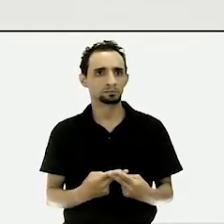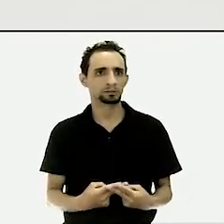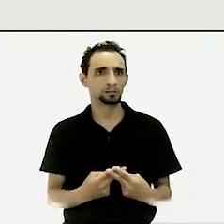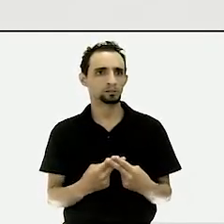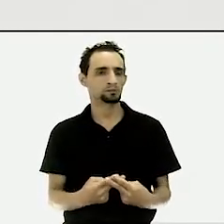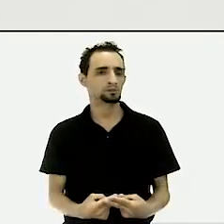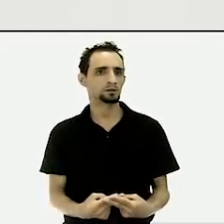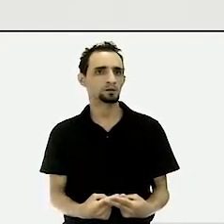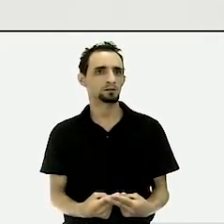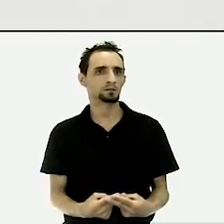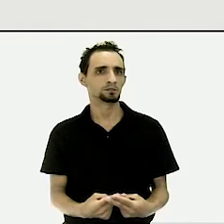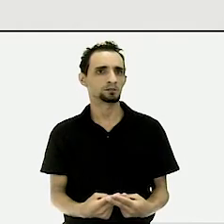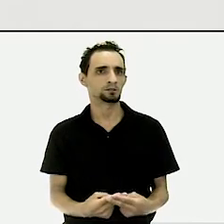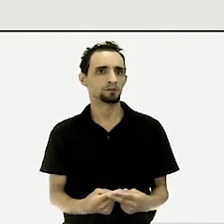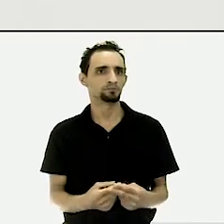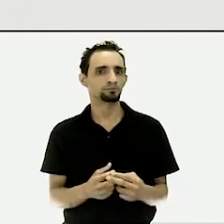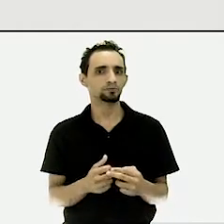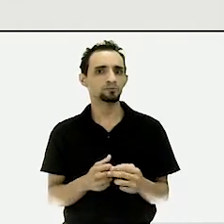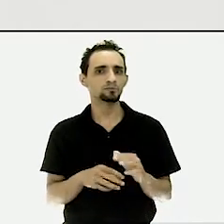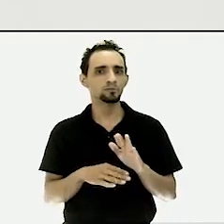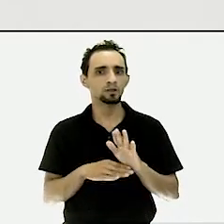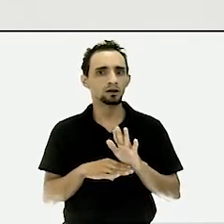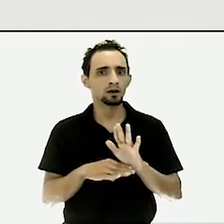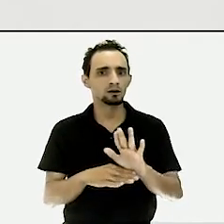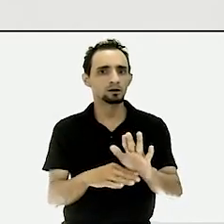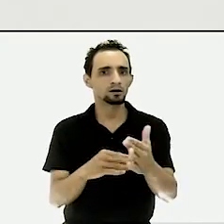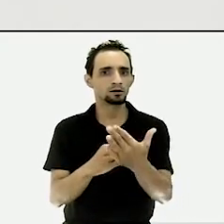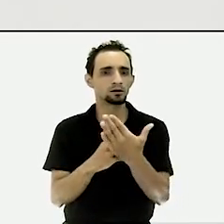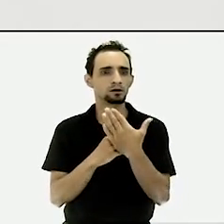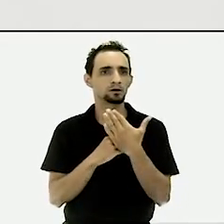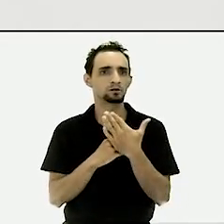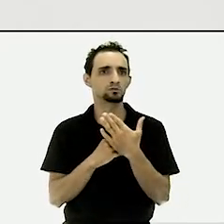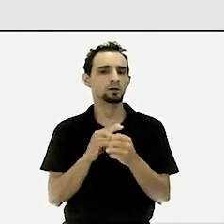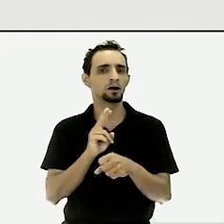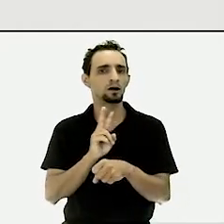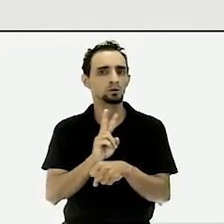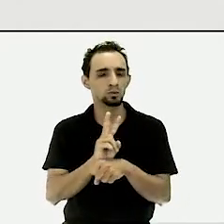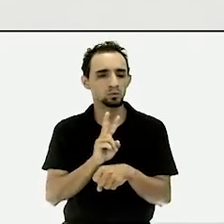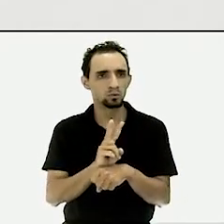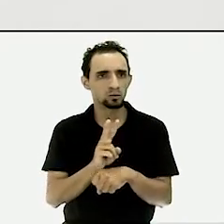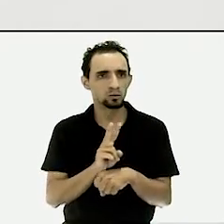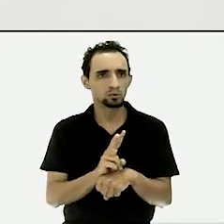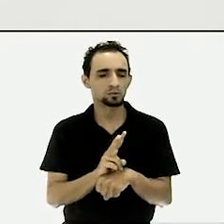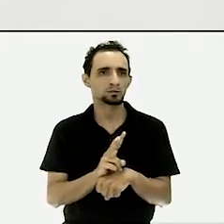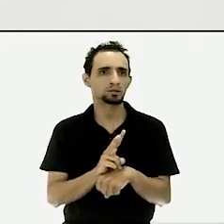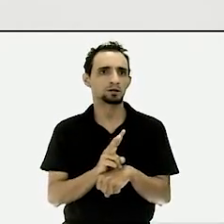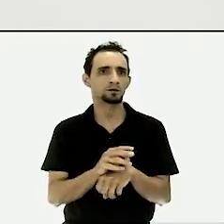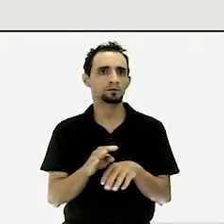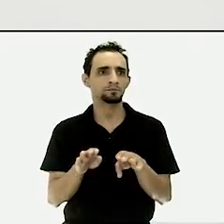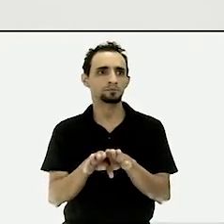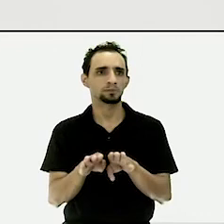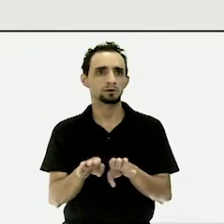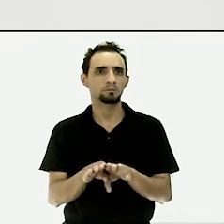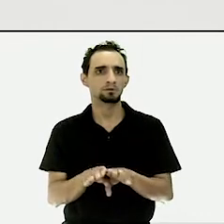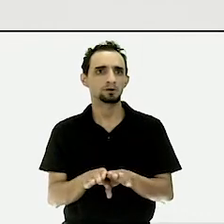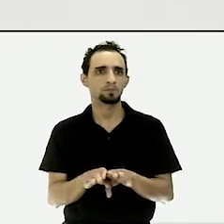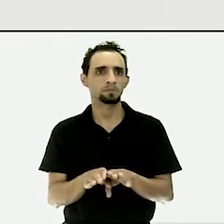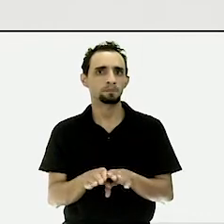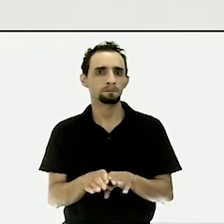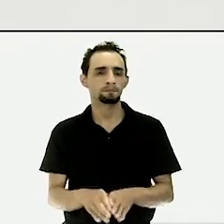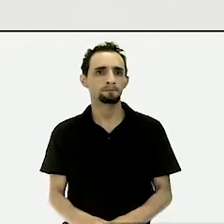Congresso Nacional fazer uma defesa de uma pessoa que agrediu, né, Rosa, uma mulher. E a mulher, queira ou não,